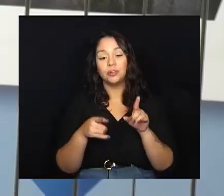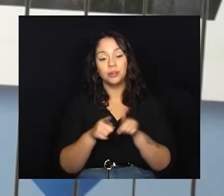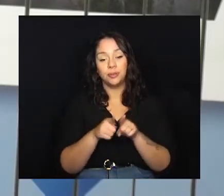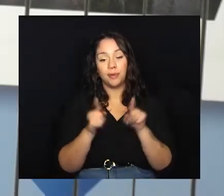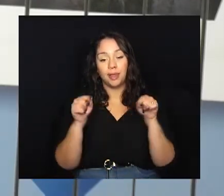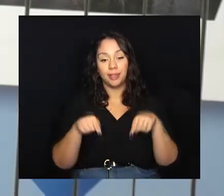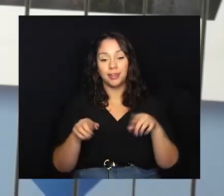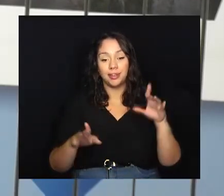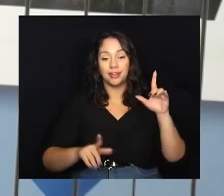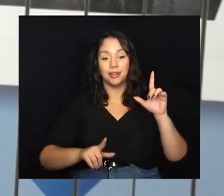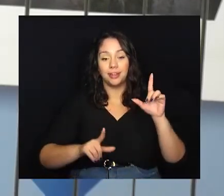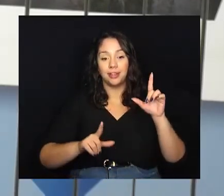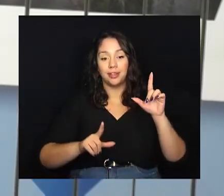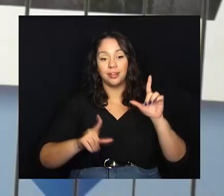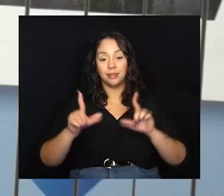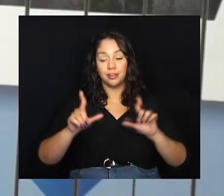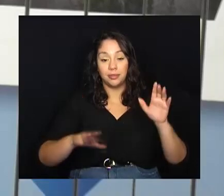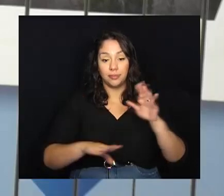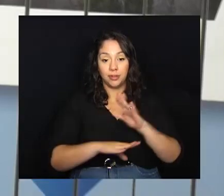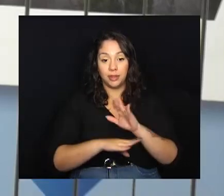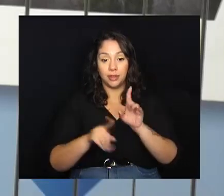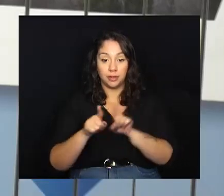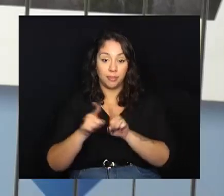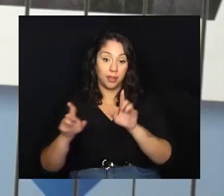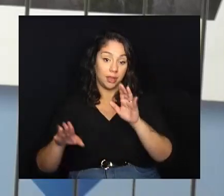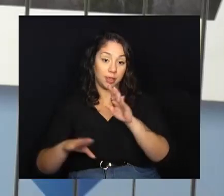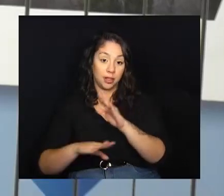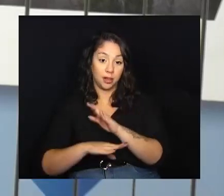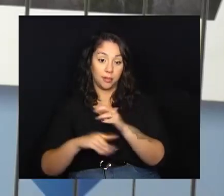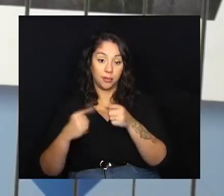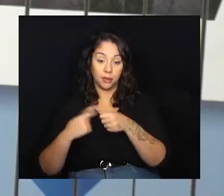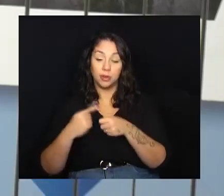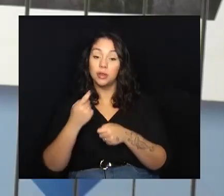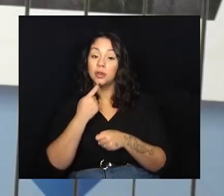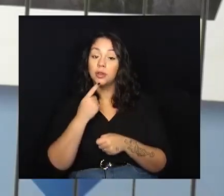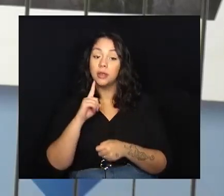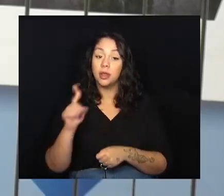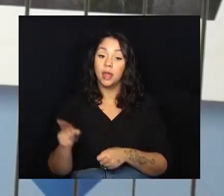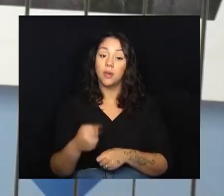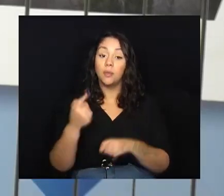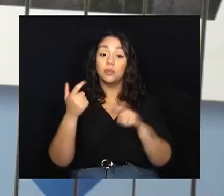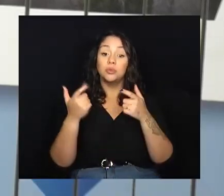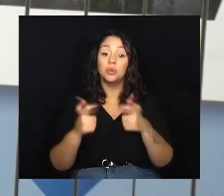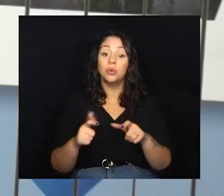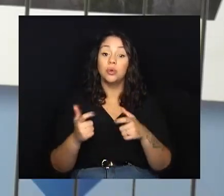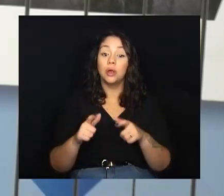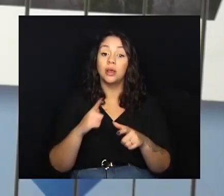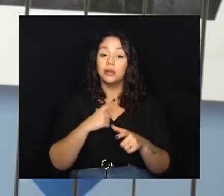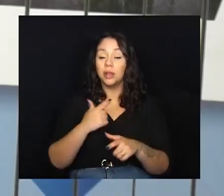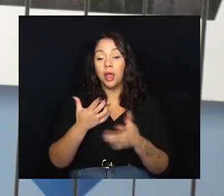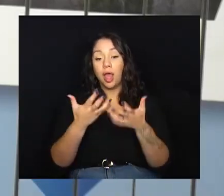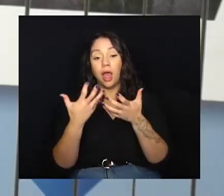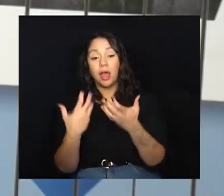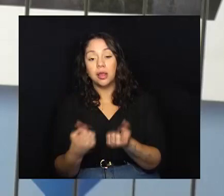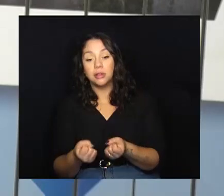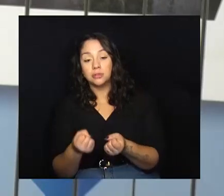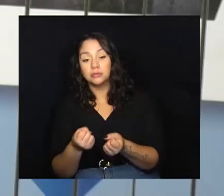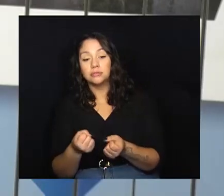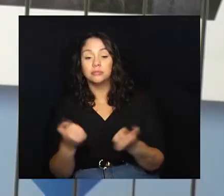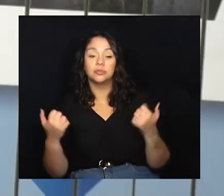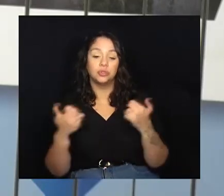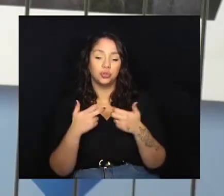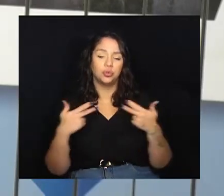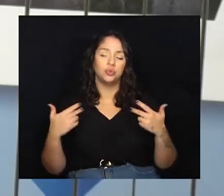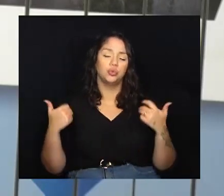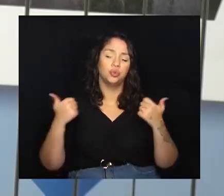a TV Câmara Campinas e a Câmara Municipal de Campinas que é um dos locais para arrecadação desses agasalhos